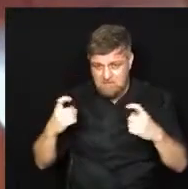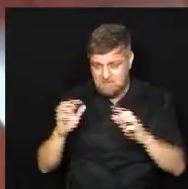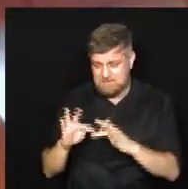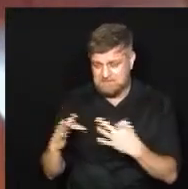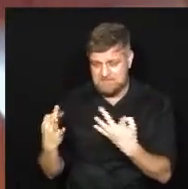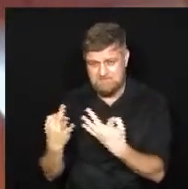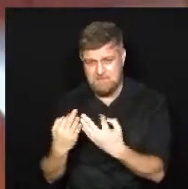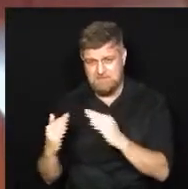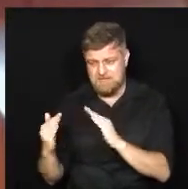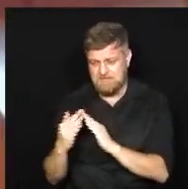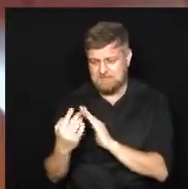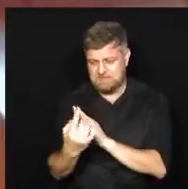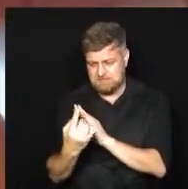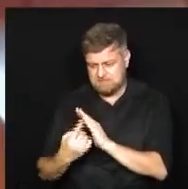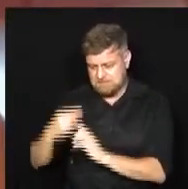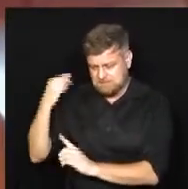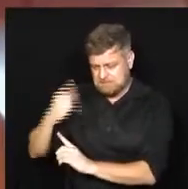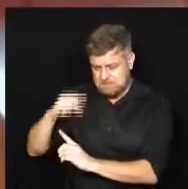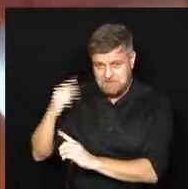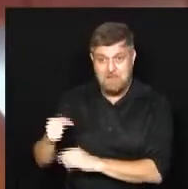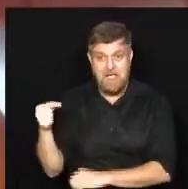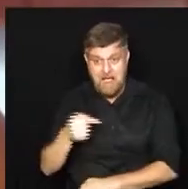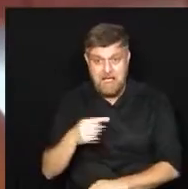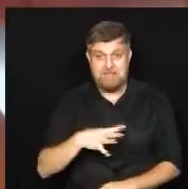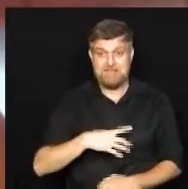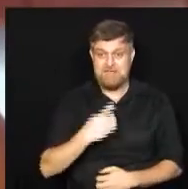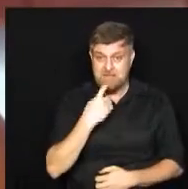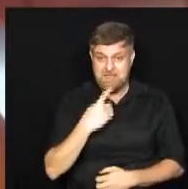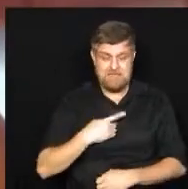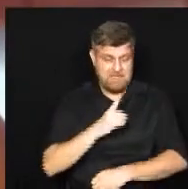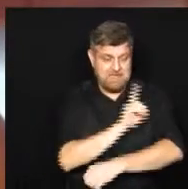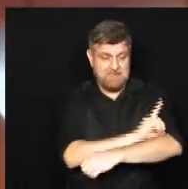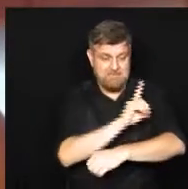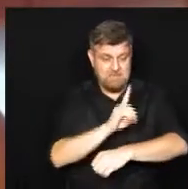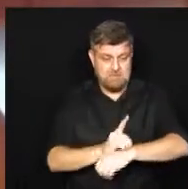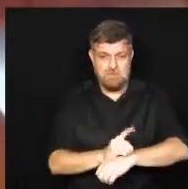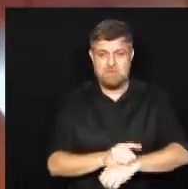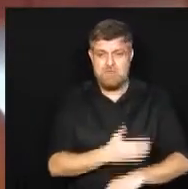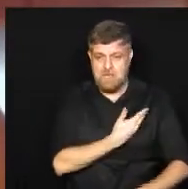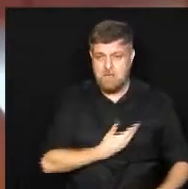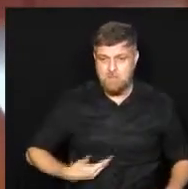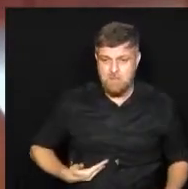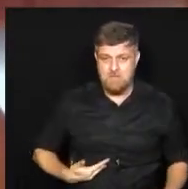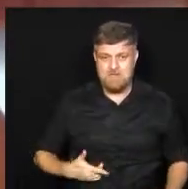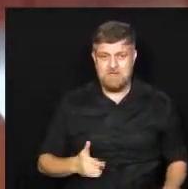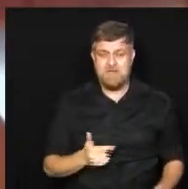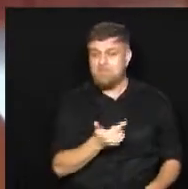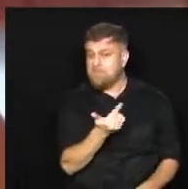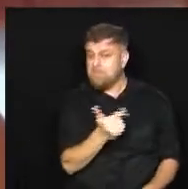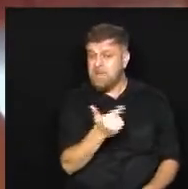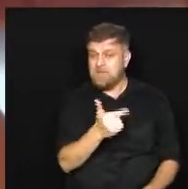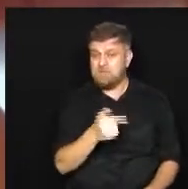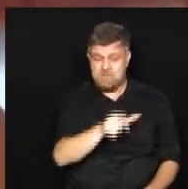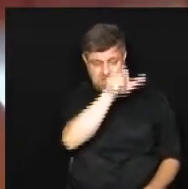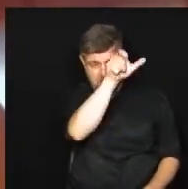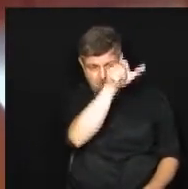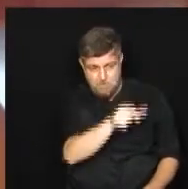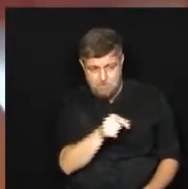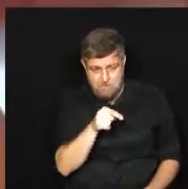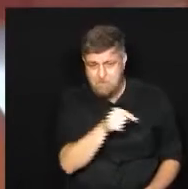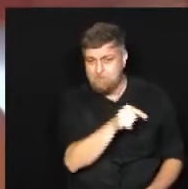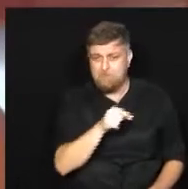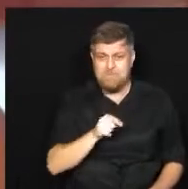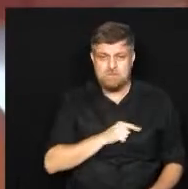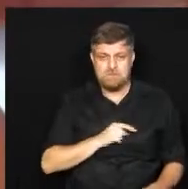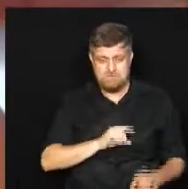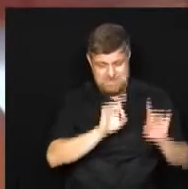trata disso na Defensoria Pública em Campinas, mas não temos um cargo específico de defensor ou defensora para lidar